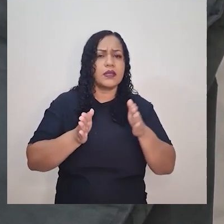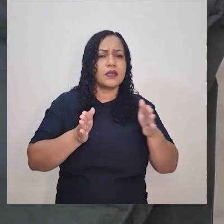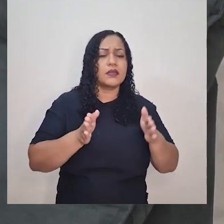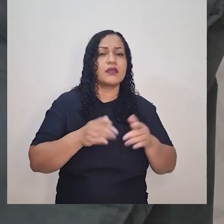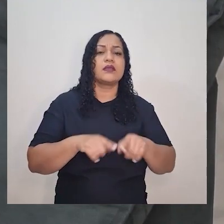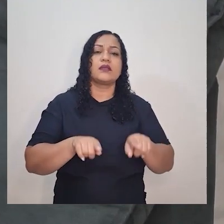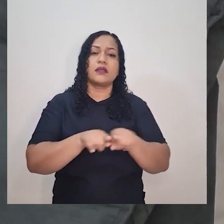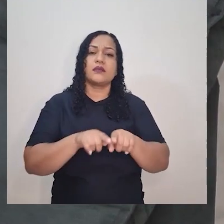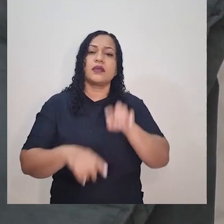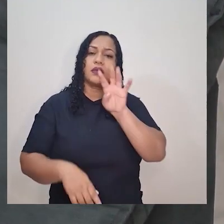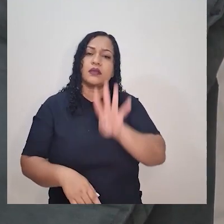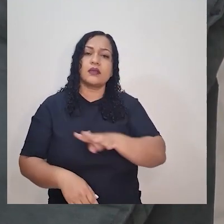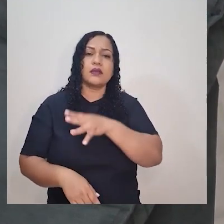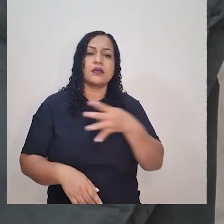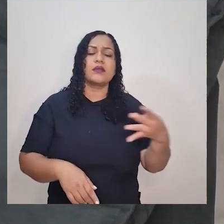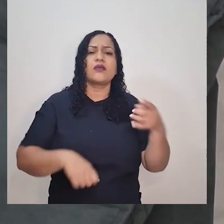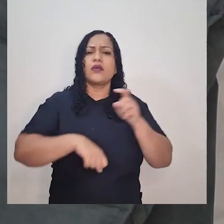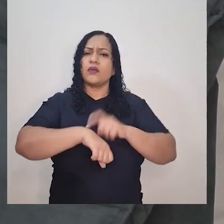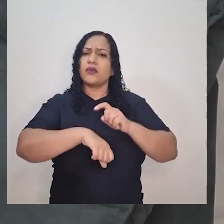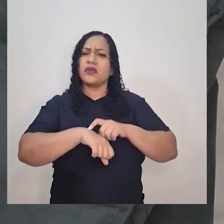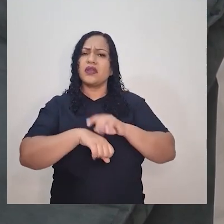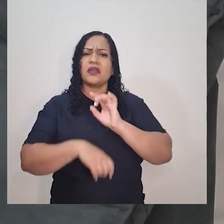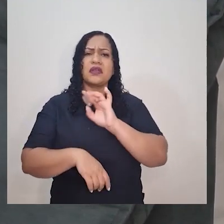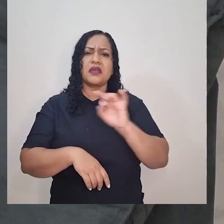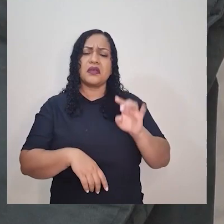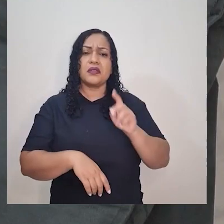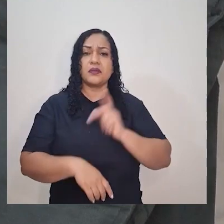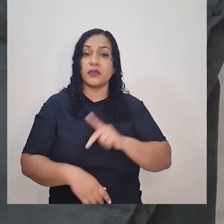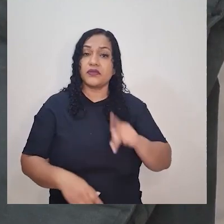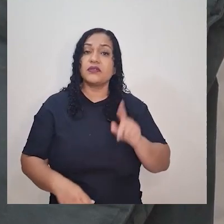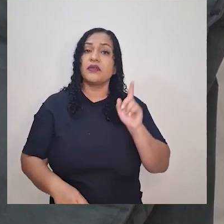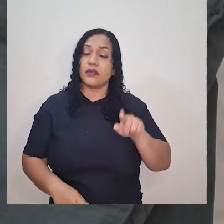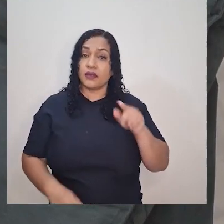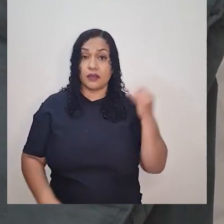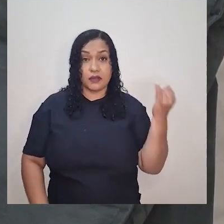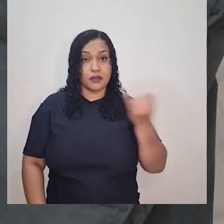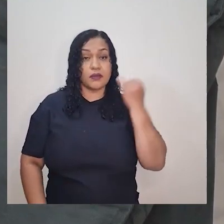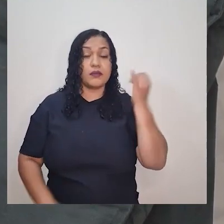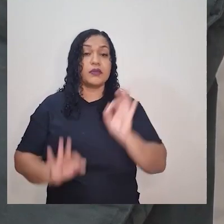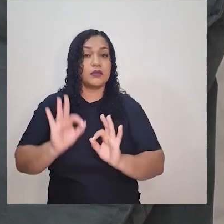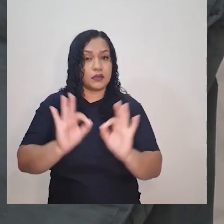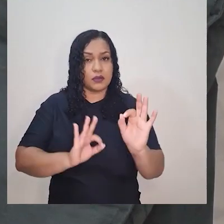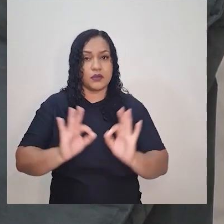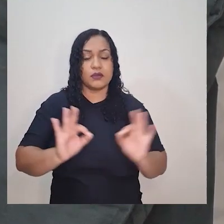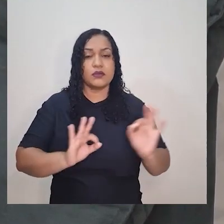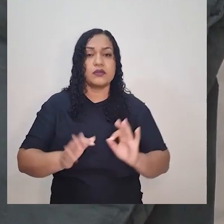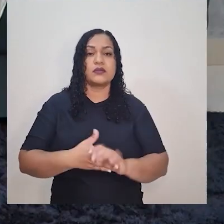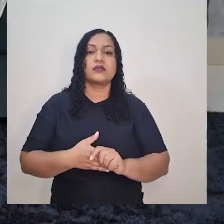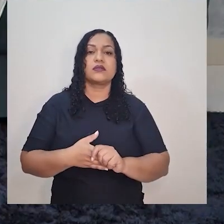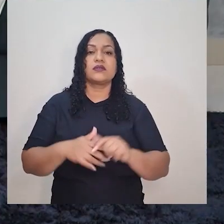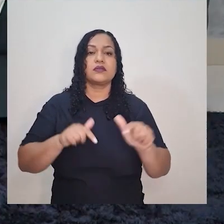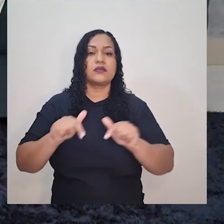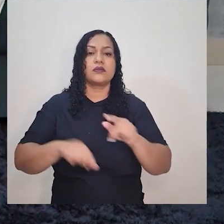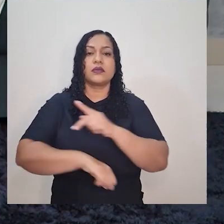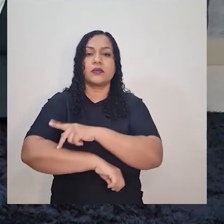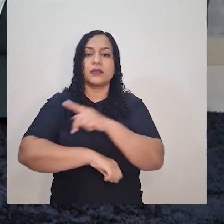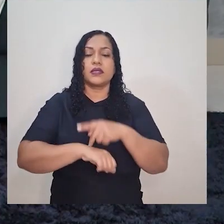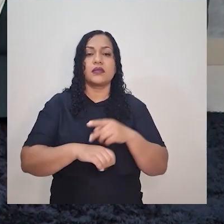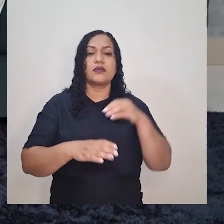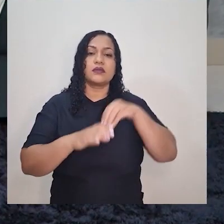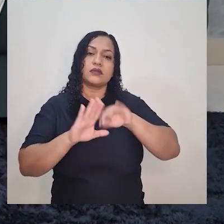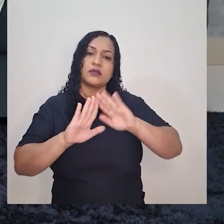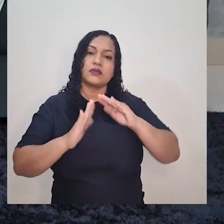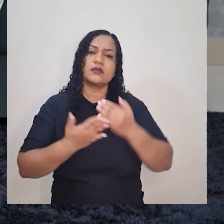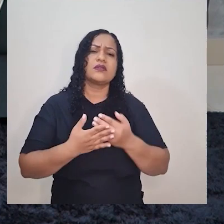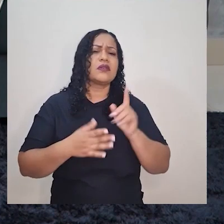precisa estar explícita, qual o horário de cada professor. Isso é muito importante na organização do trabalho interno da escola. Isso facilita